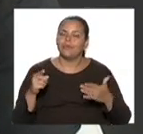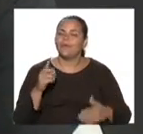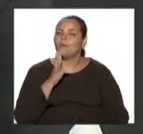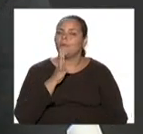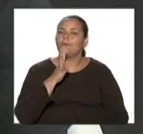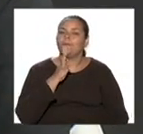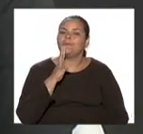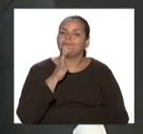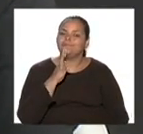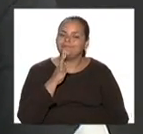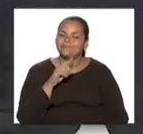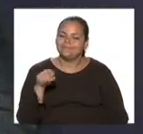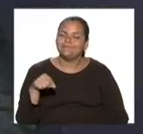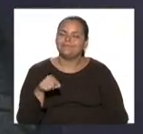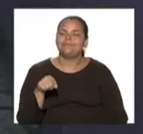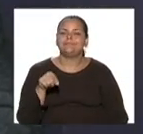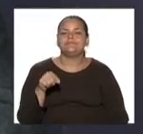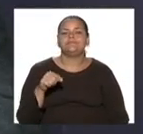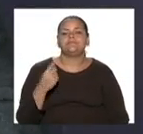Porque é o